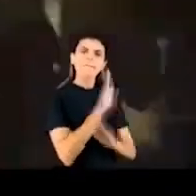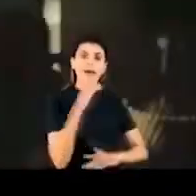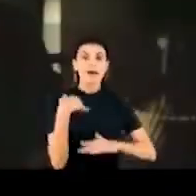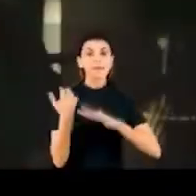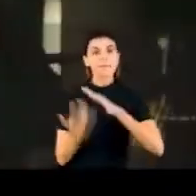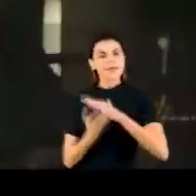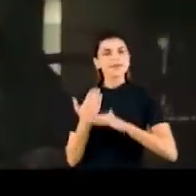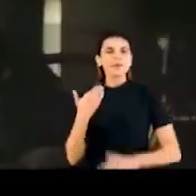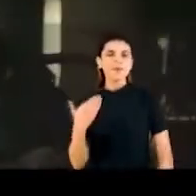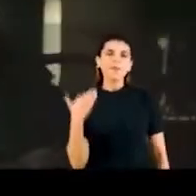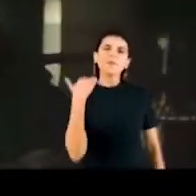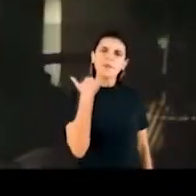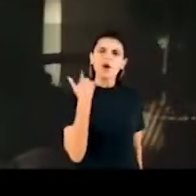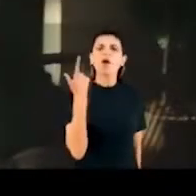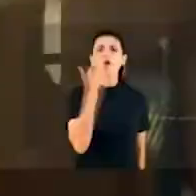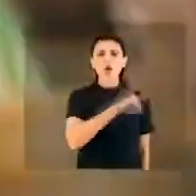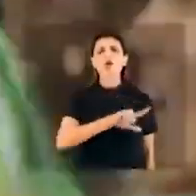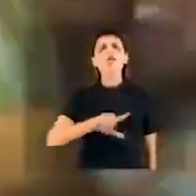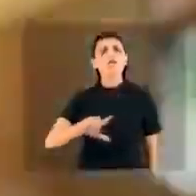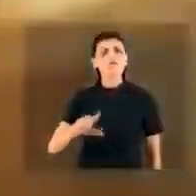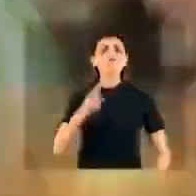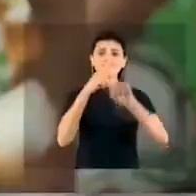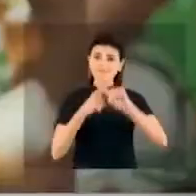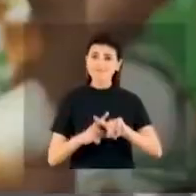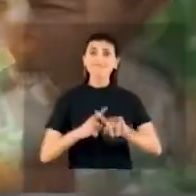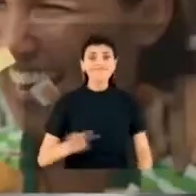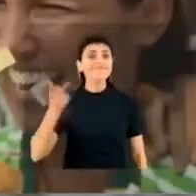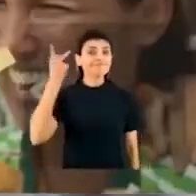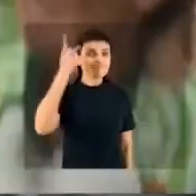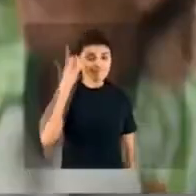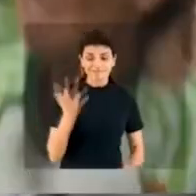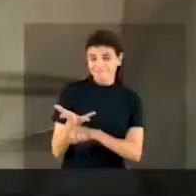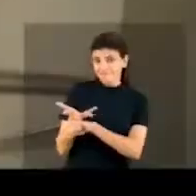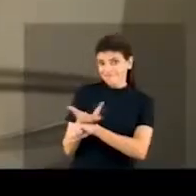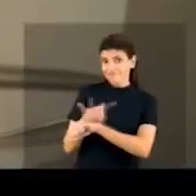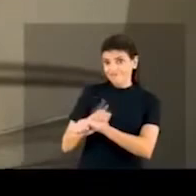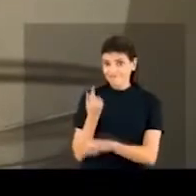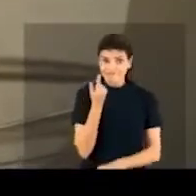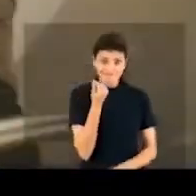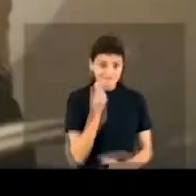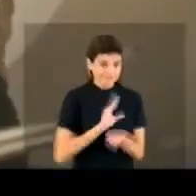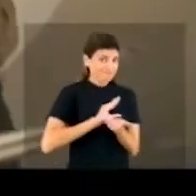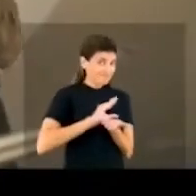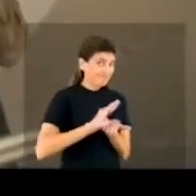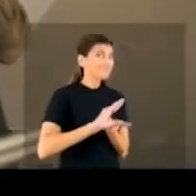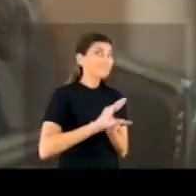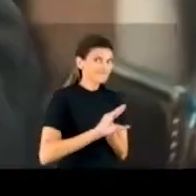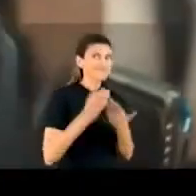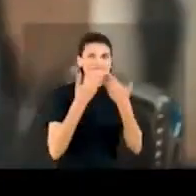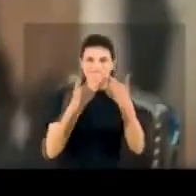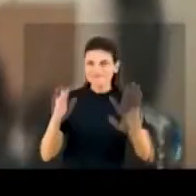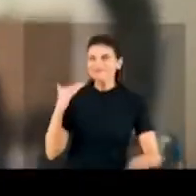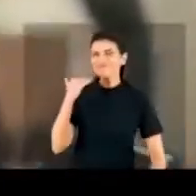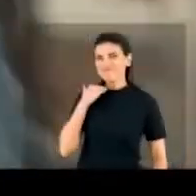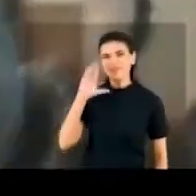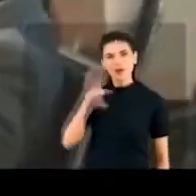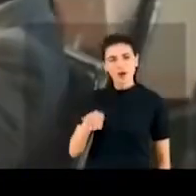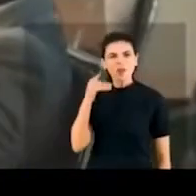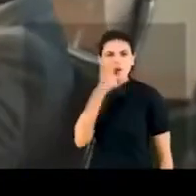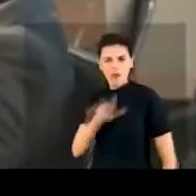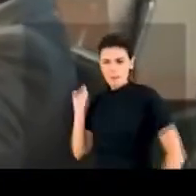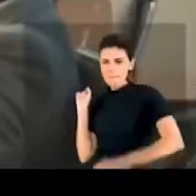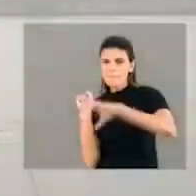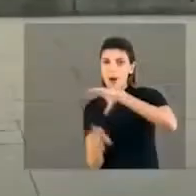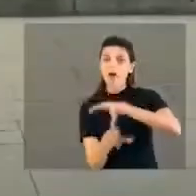gente chegou. Eu vou no Paulistão Sicredi, eu tô. Até patrocinou, abriu a conta,